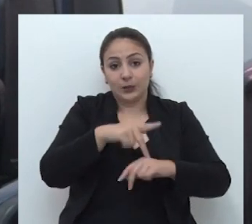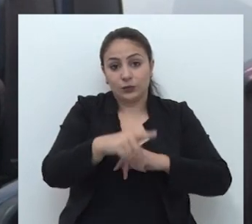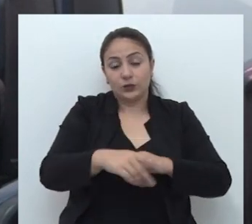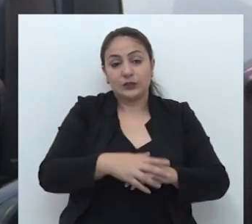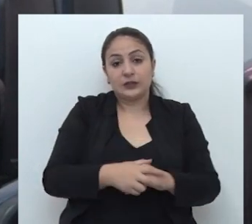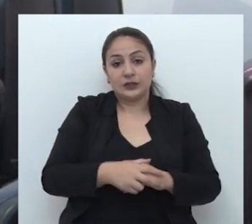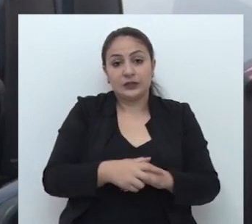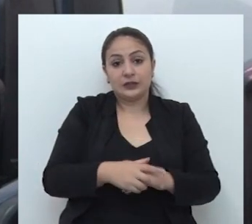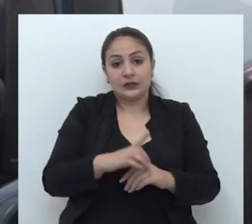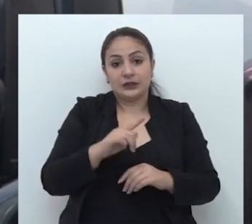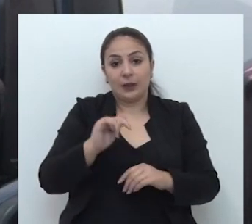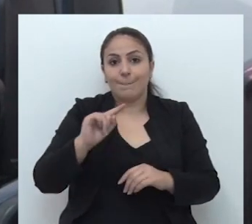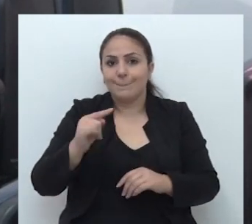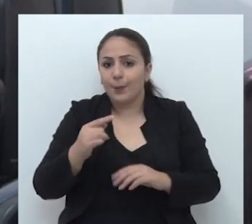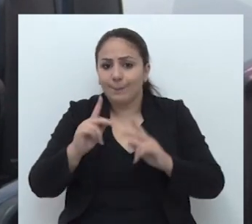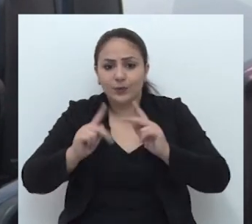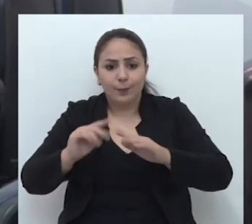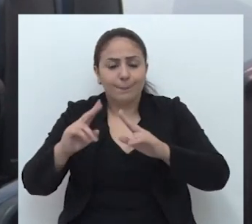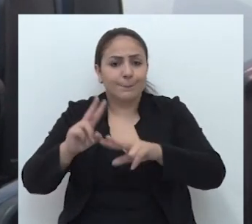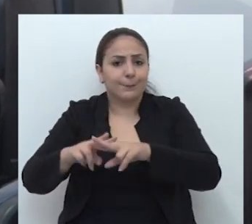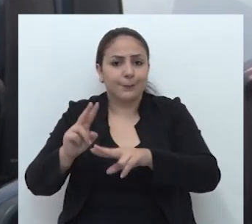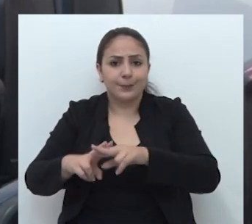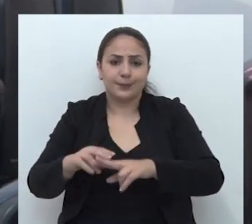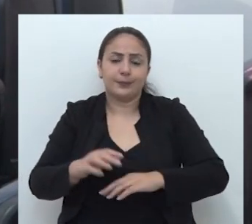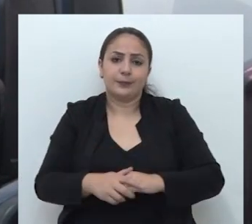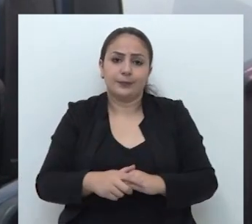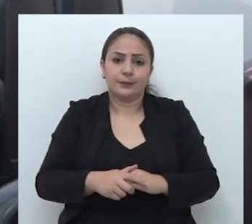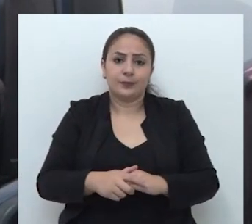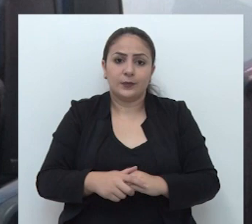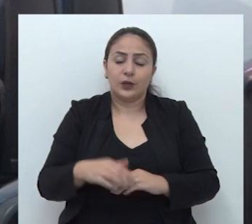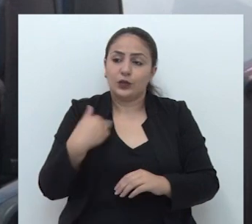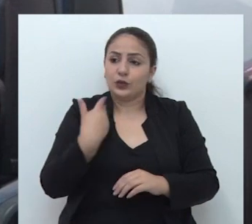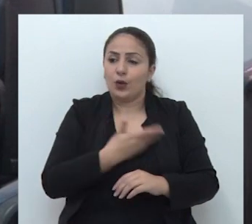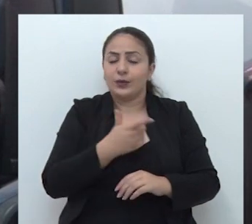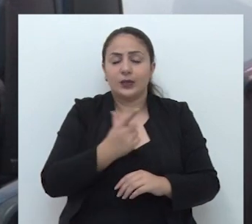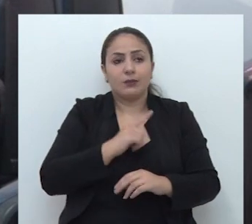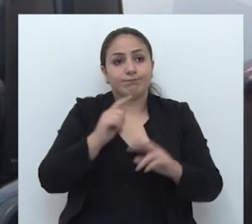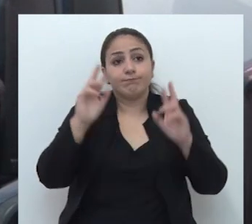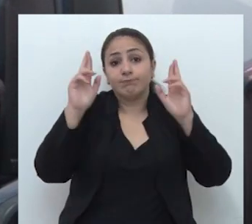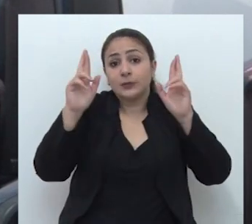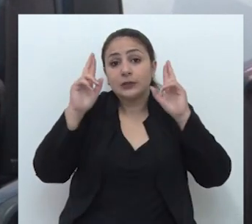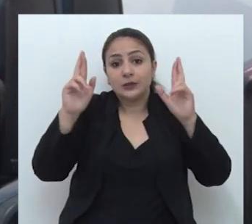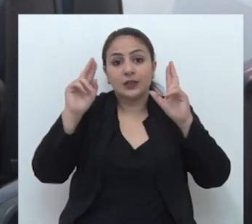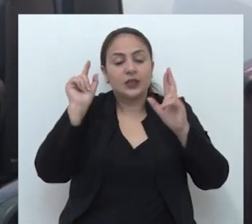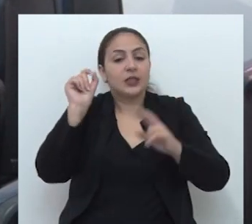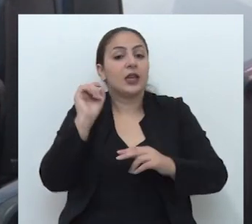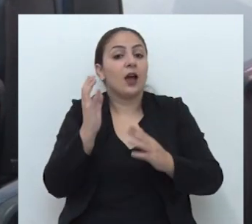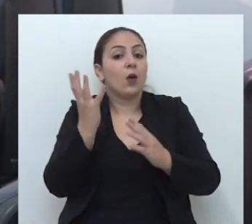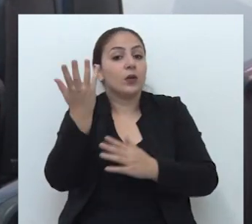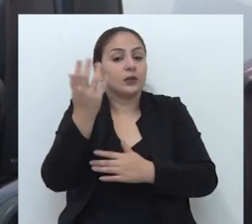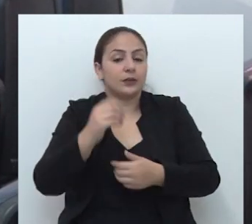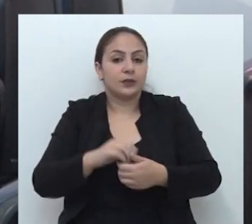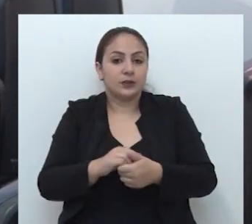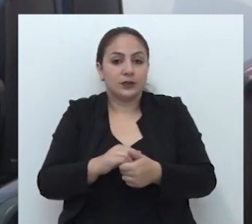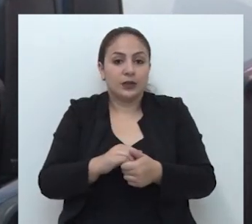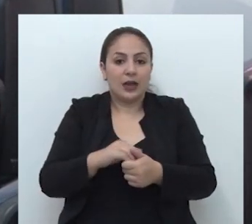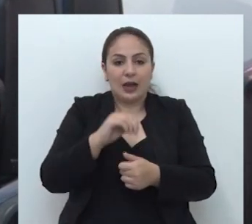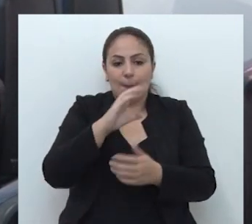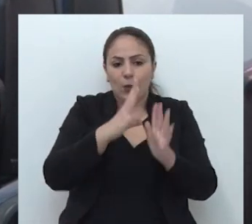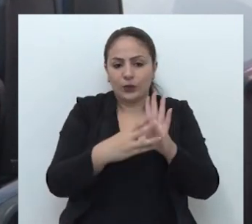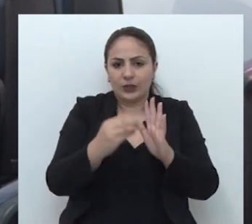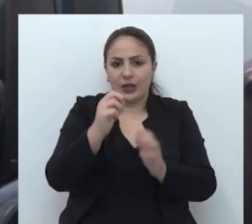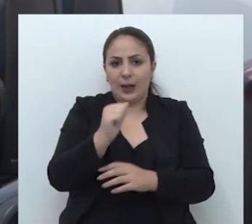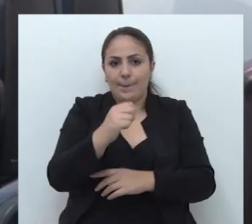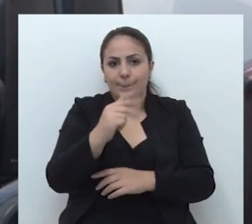uma cidade de 200 mil habitantes aproximadamente, né? E faz com que a gente tenha um pingo de esperança agora de que o modelo APAC ele é